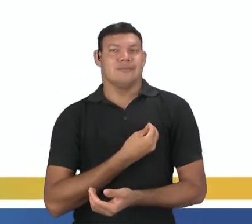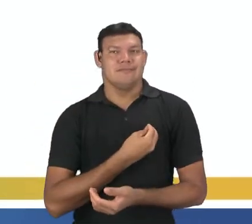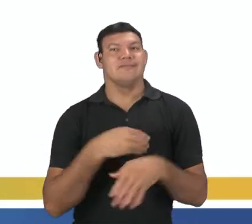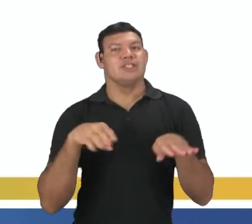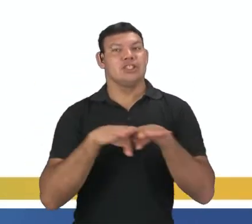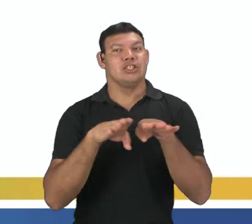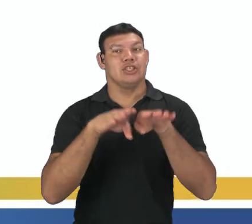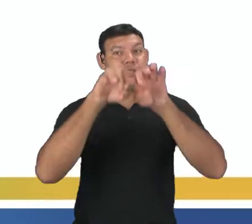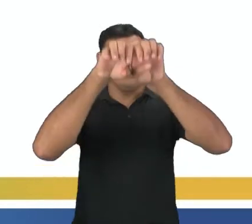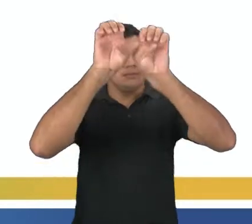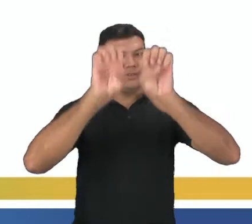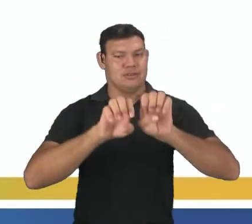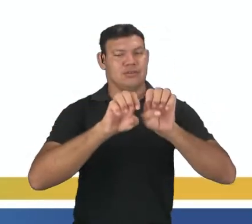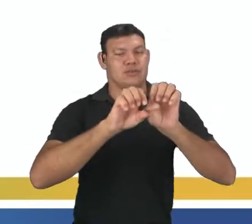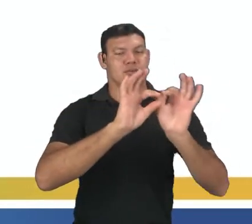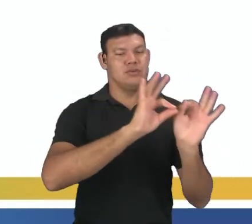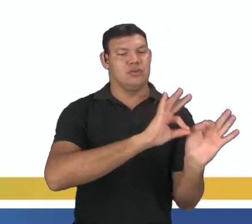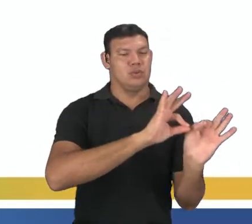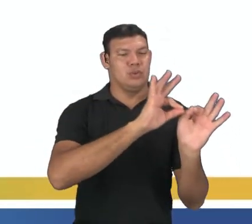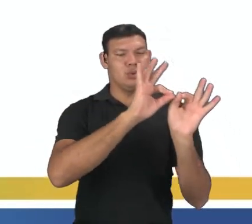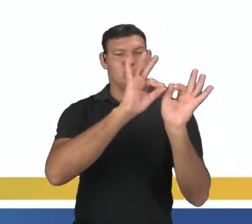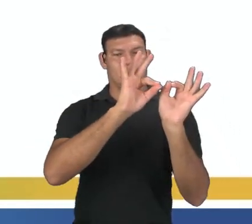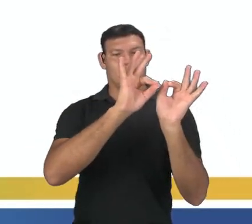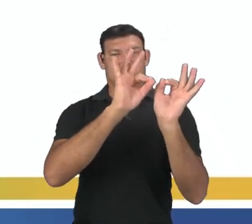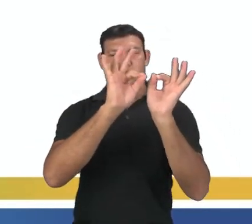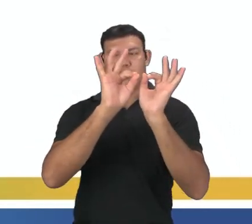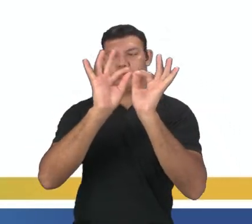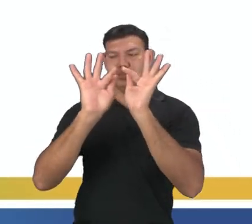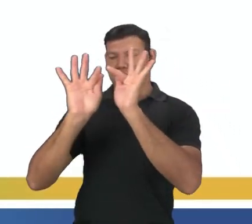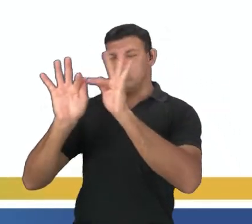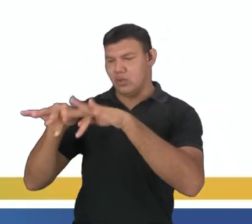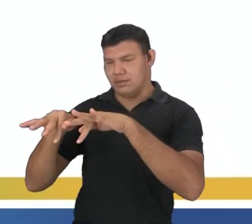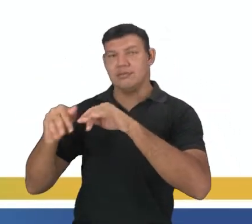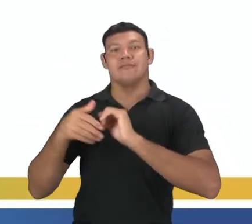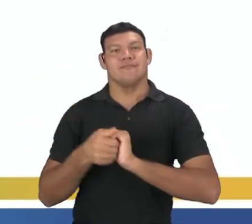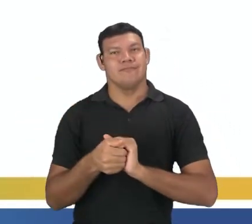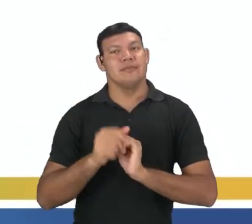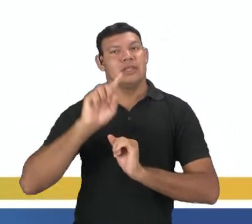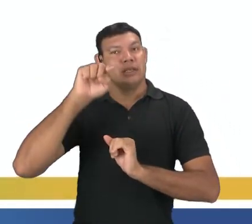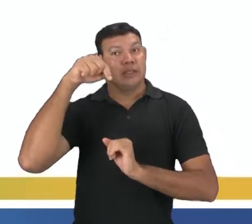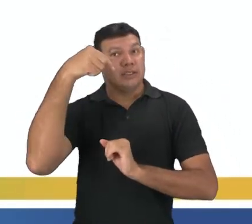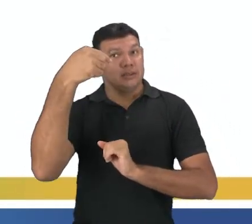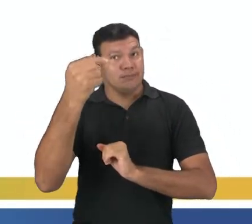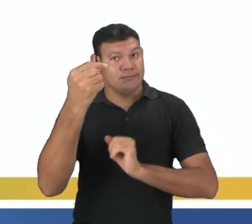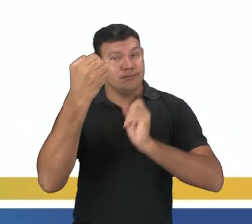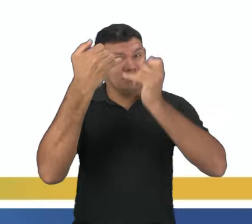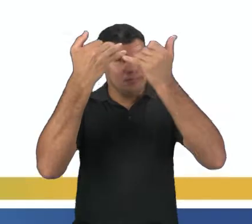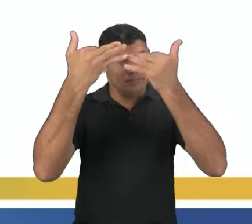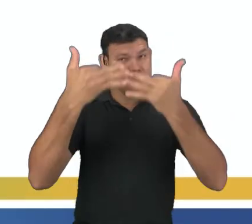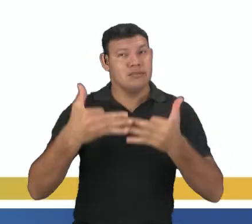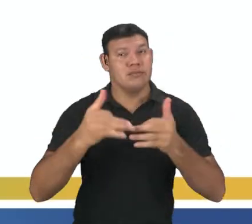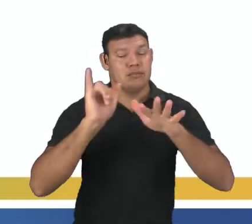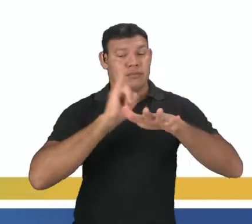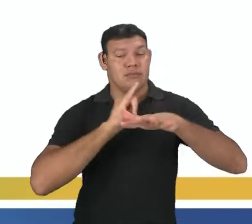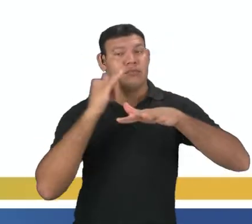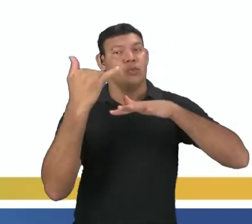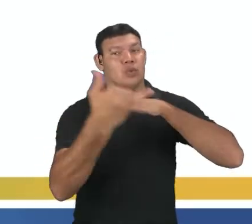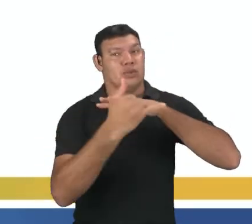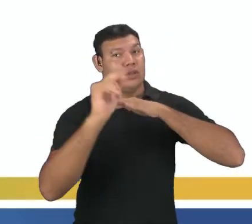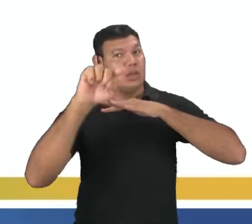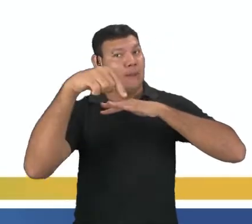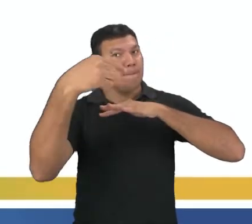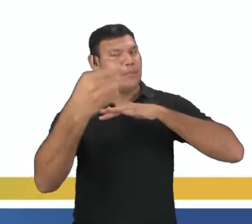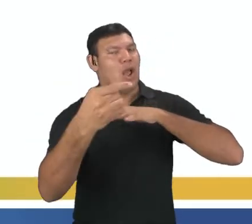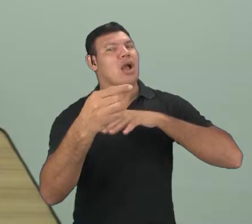um começo, um meio e um fim. Vamos falar mais sobre isso, o enredo adiante, Vocês